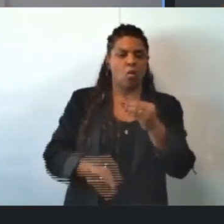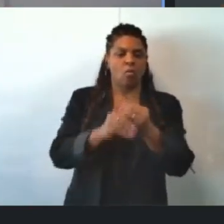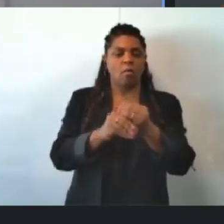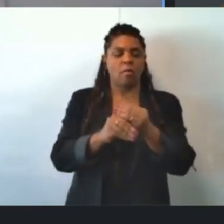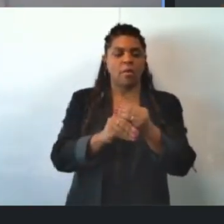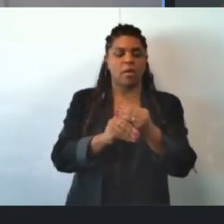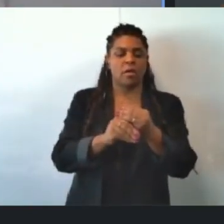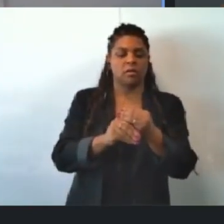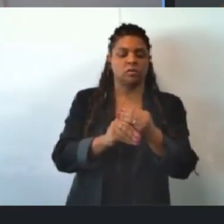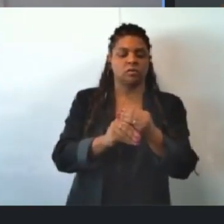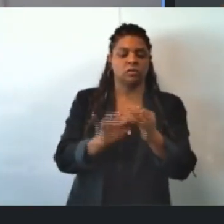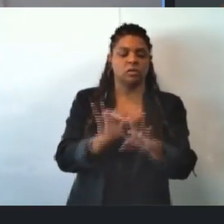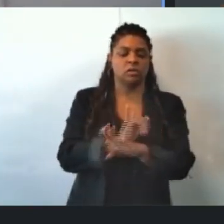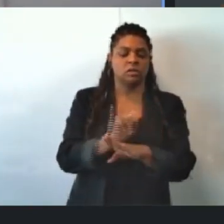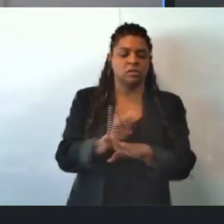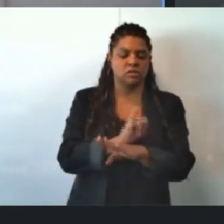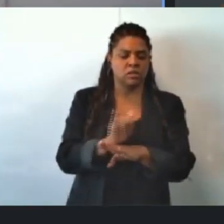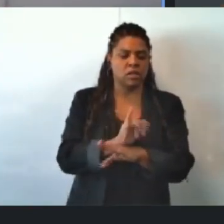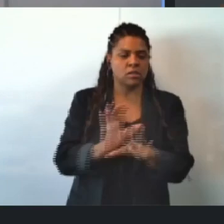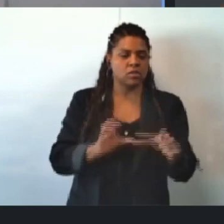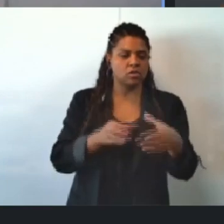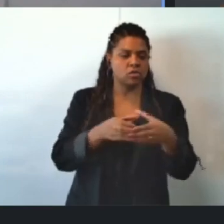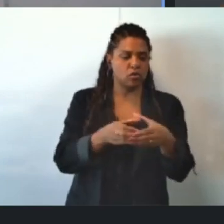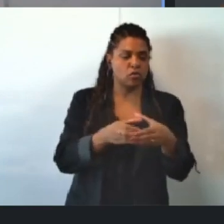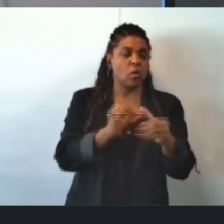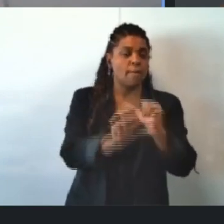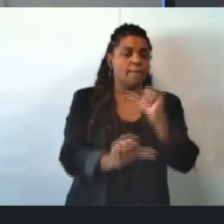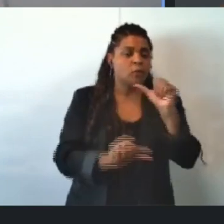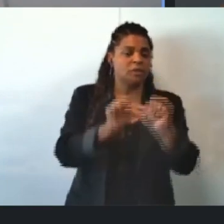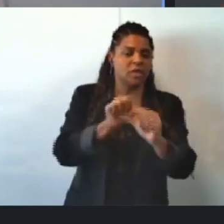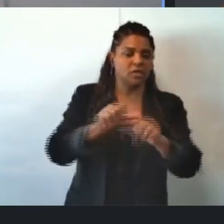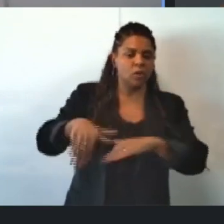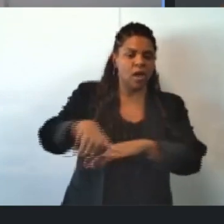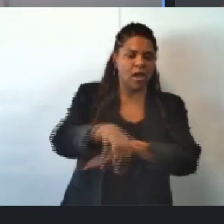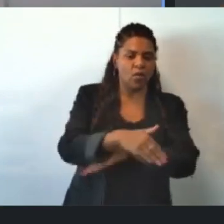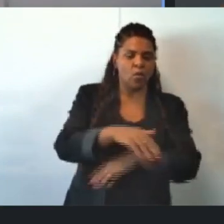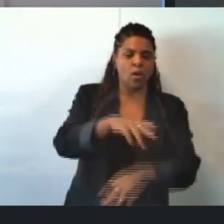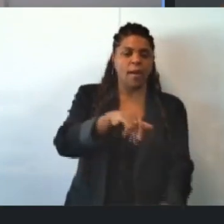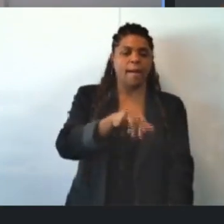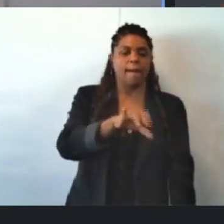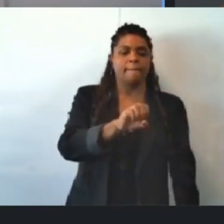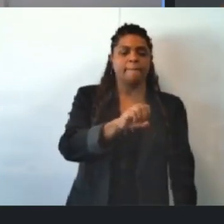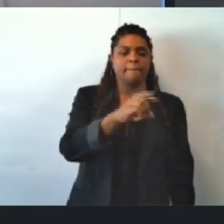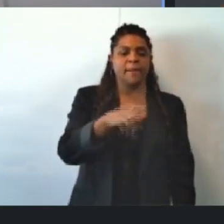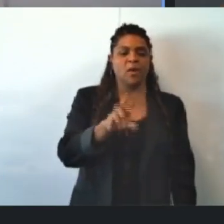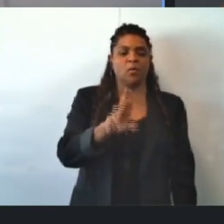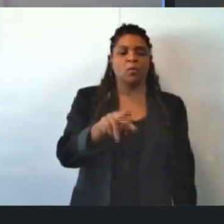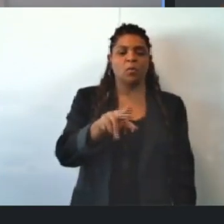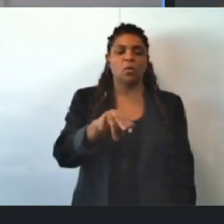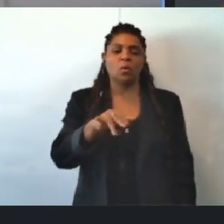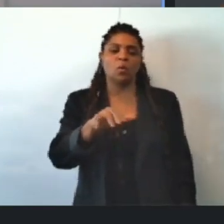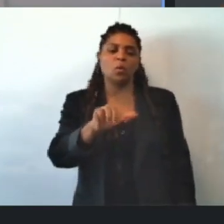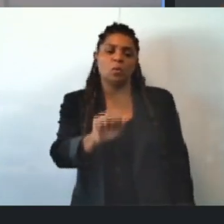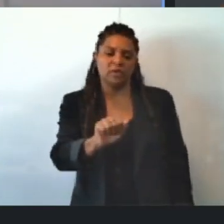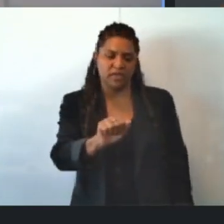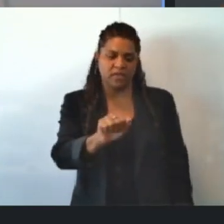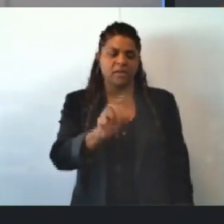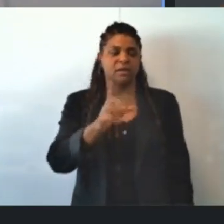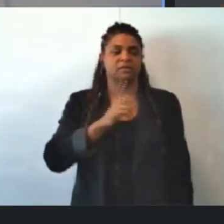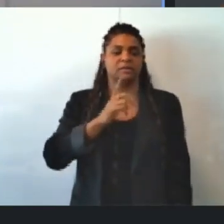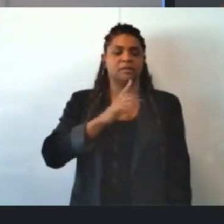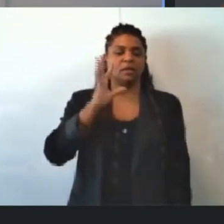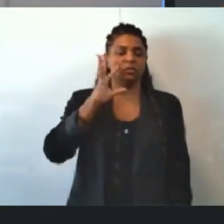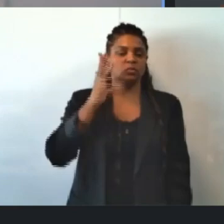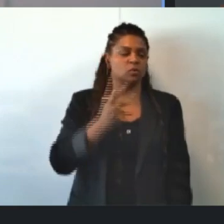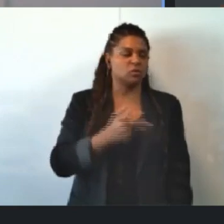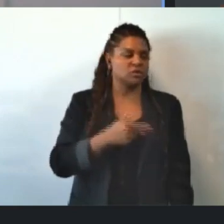com alteração do sentido da rua para mão única, acompanhada de melhorias da sinalização, pode trazer uma solução eficaz, promovendo um ambiente